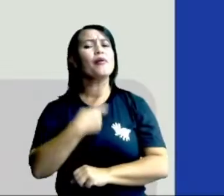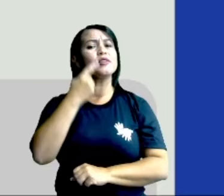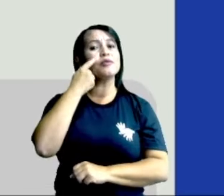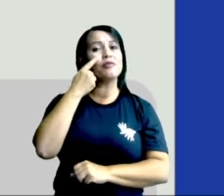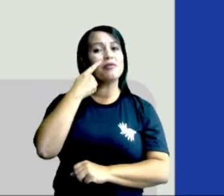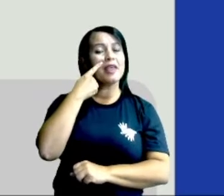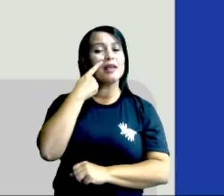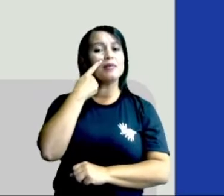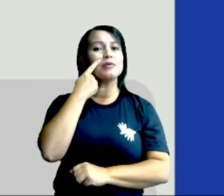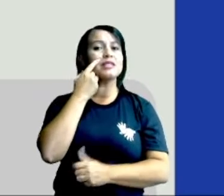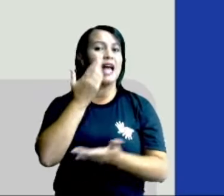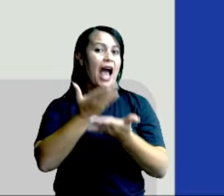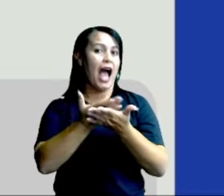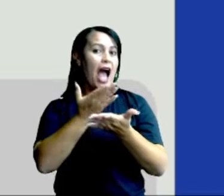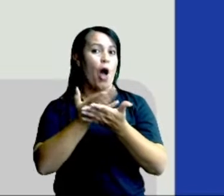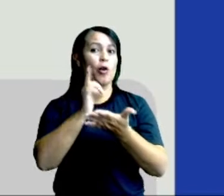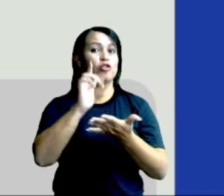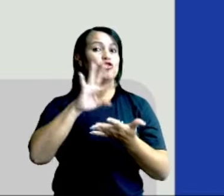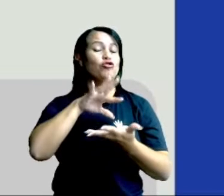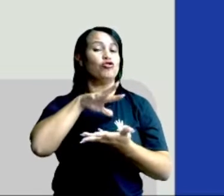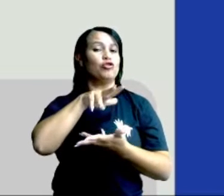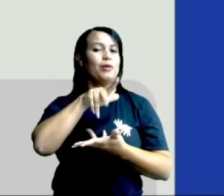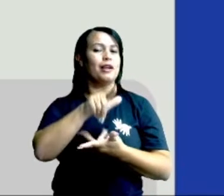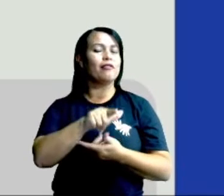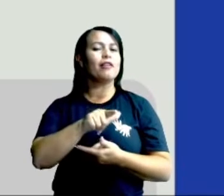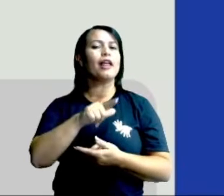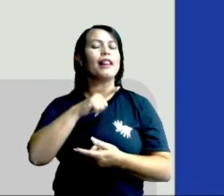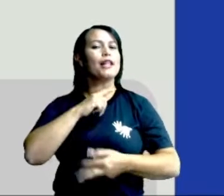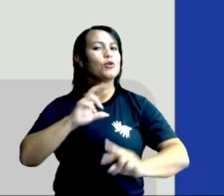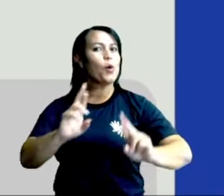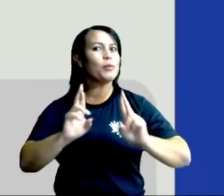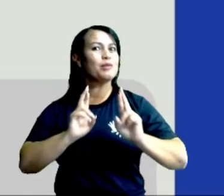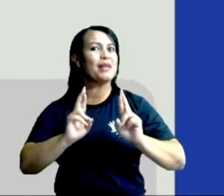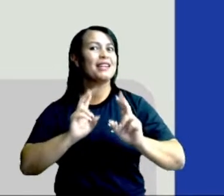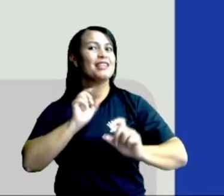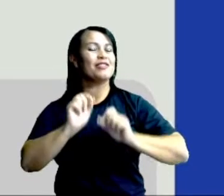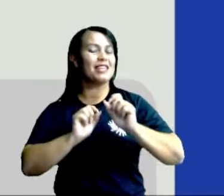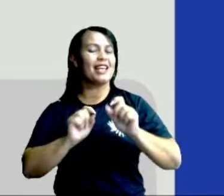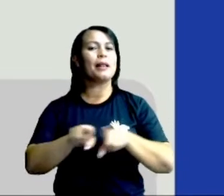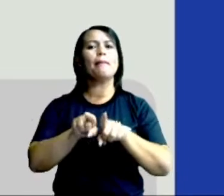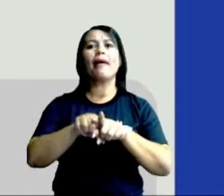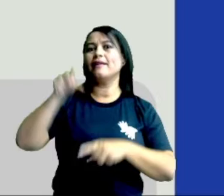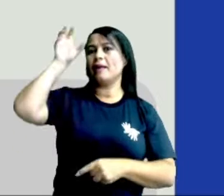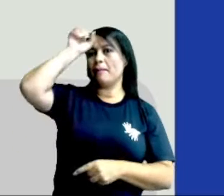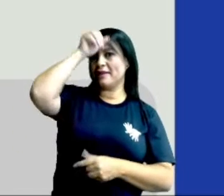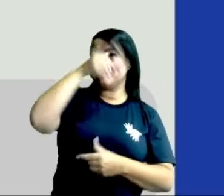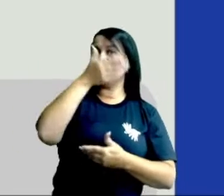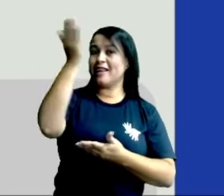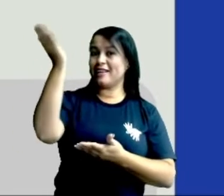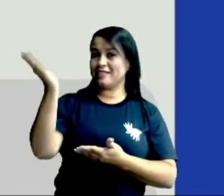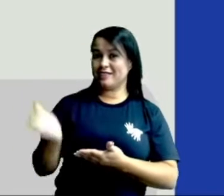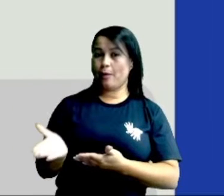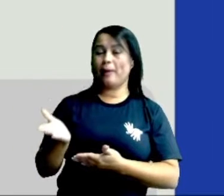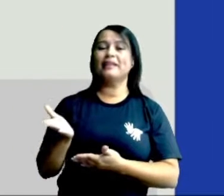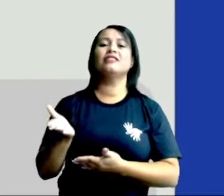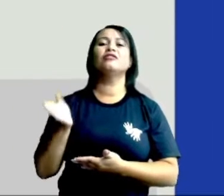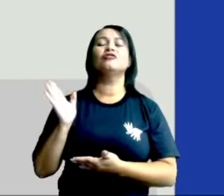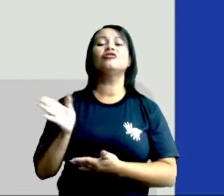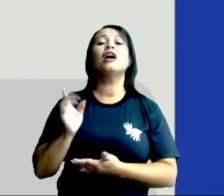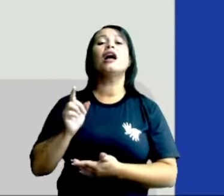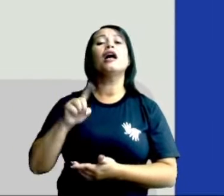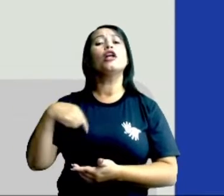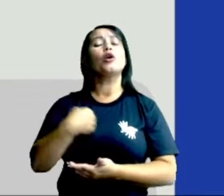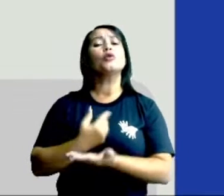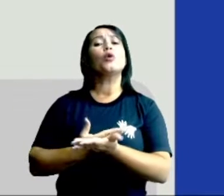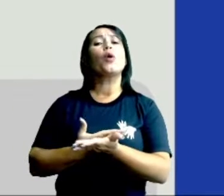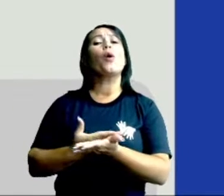aula de Geografia, né, as expectativas de aprendizagem são essas que estão aí, né? E para a